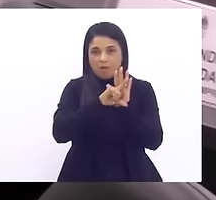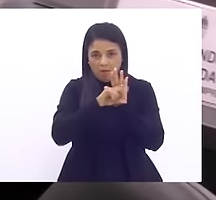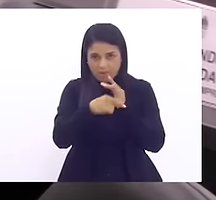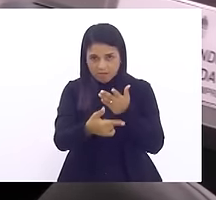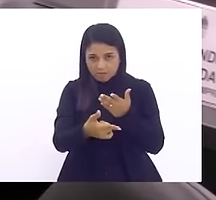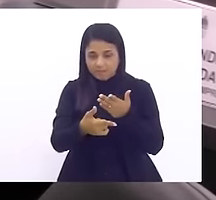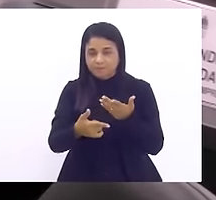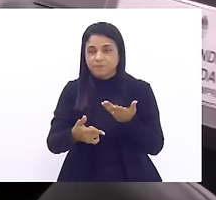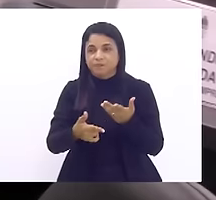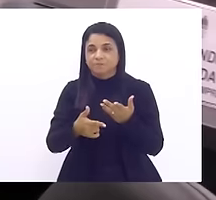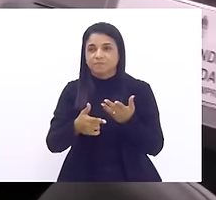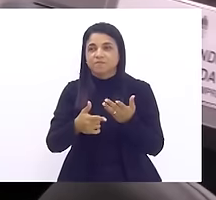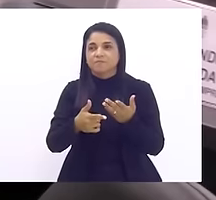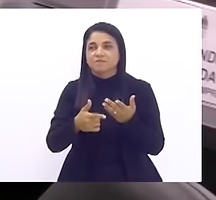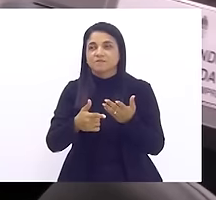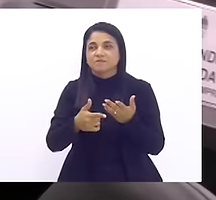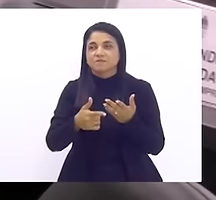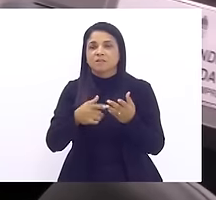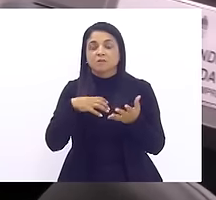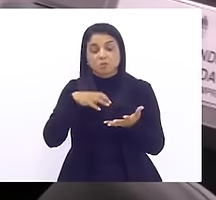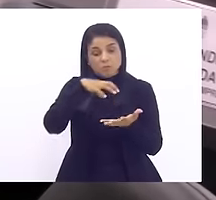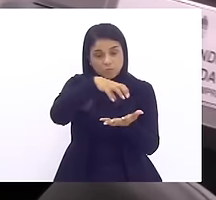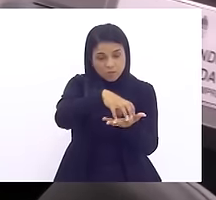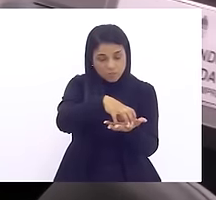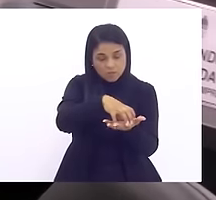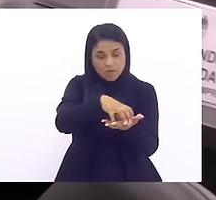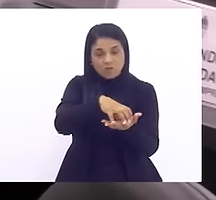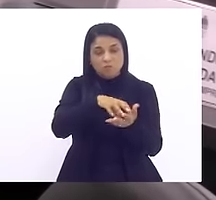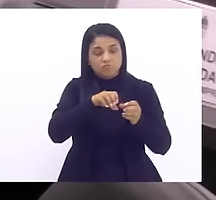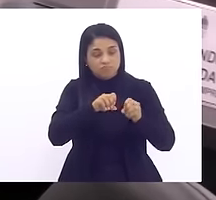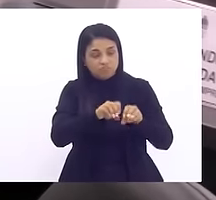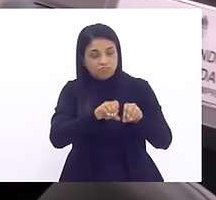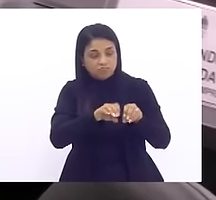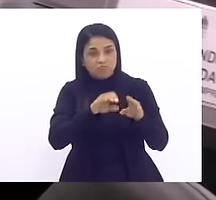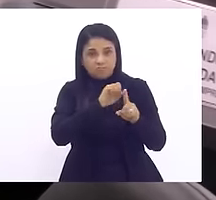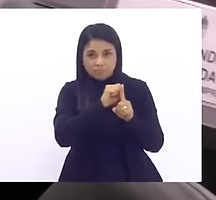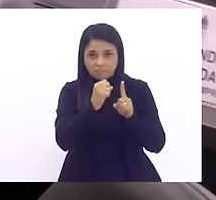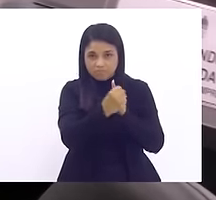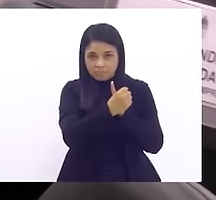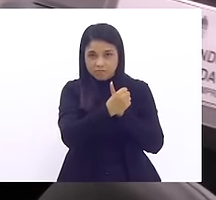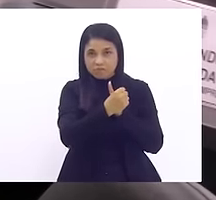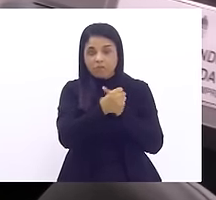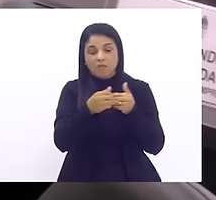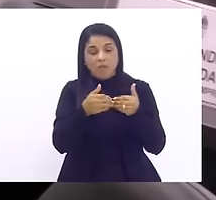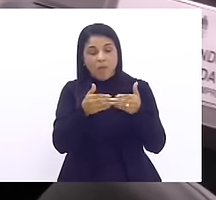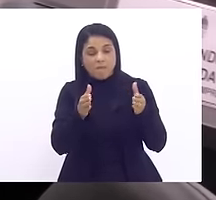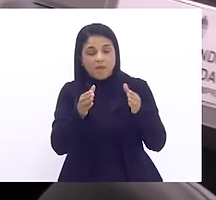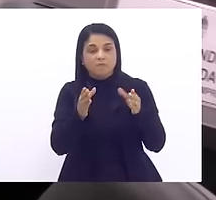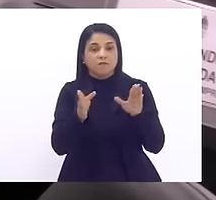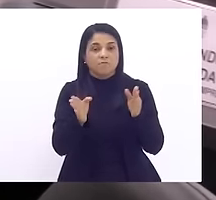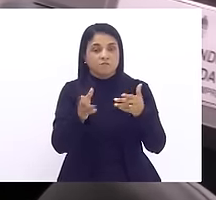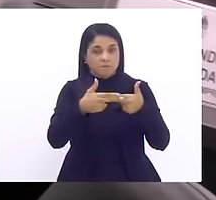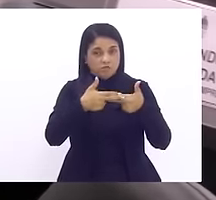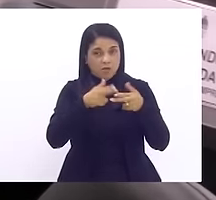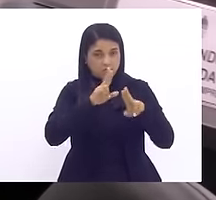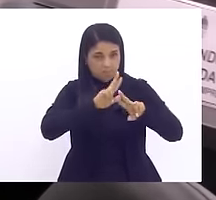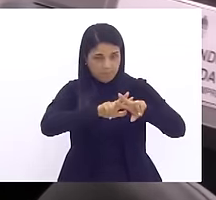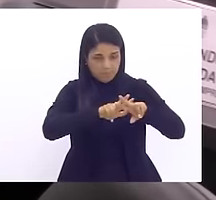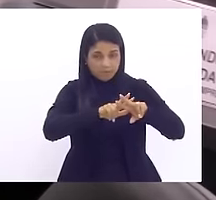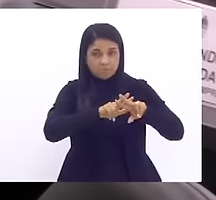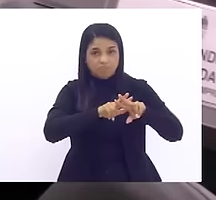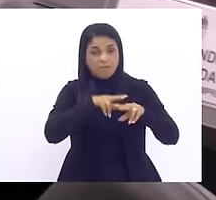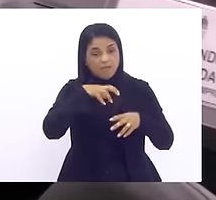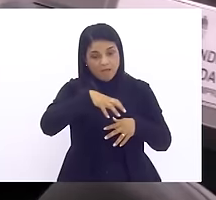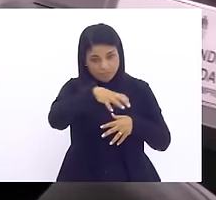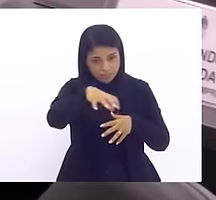ter uma unidade sócio educativa fechada e semiaberta em cada local você não vai ter isso